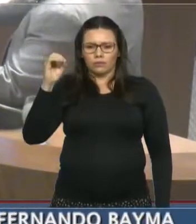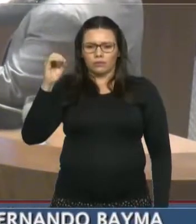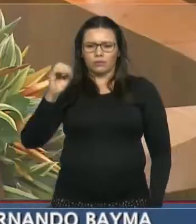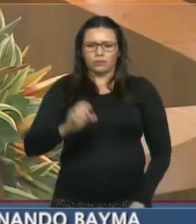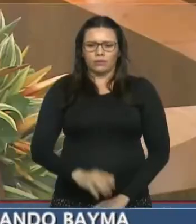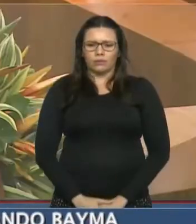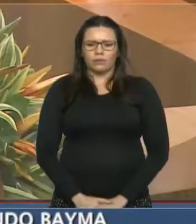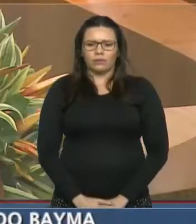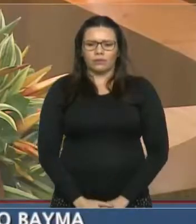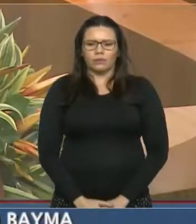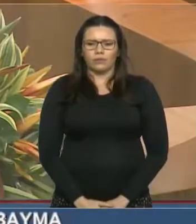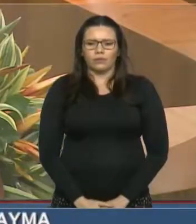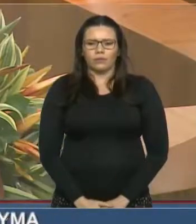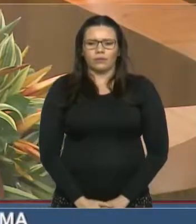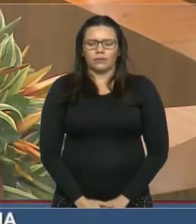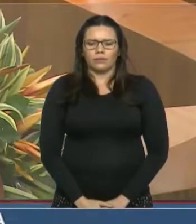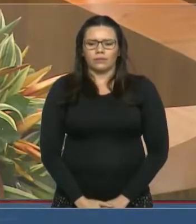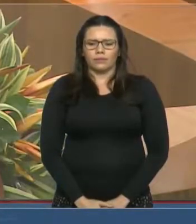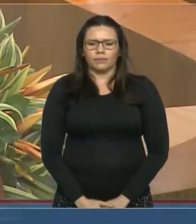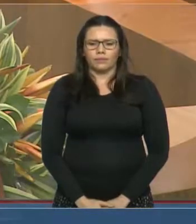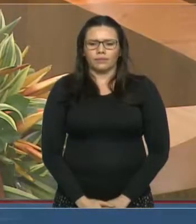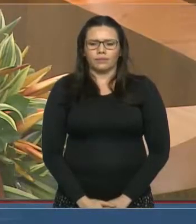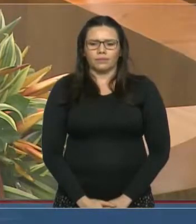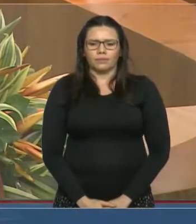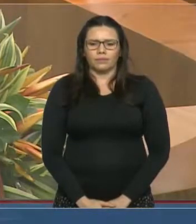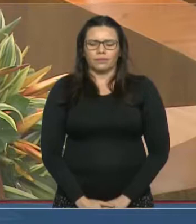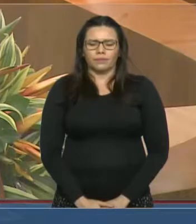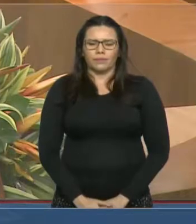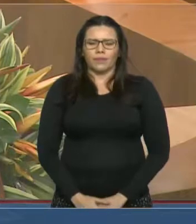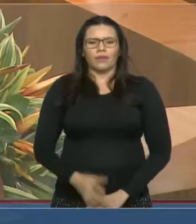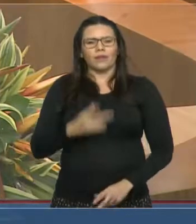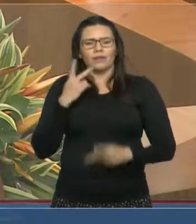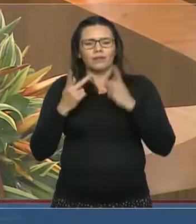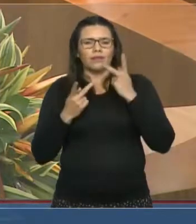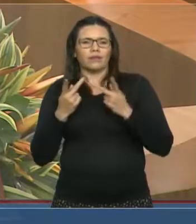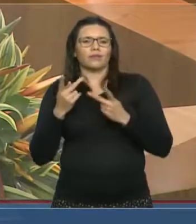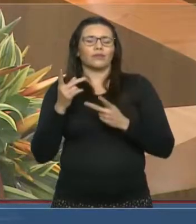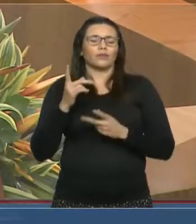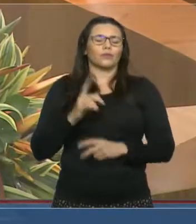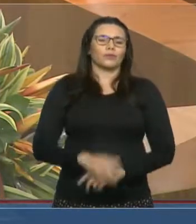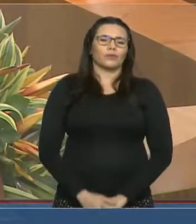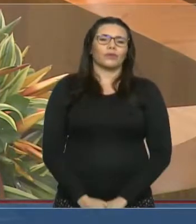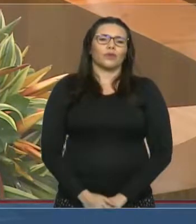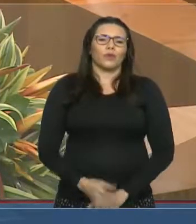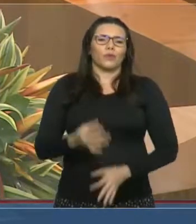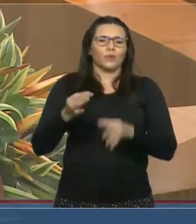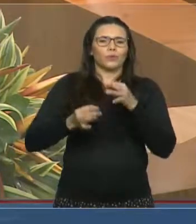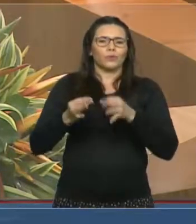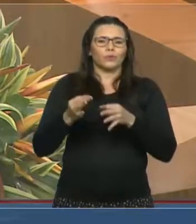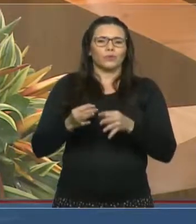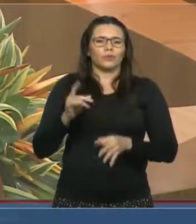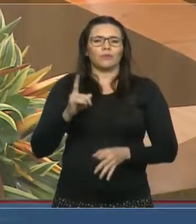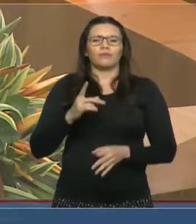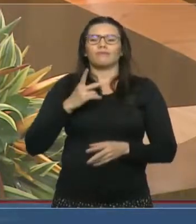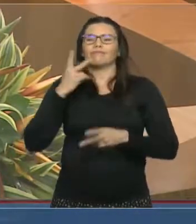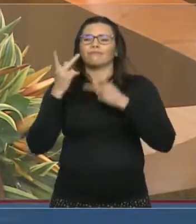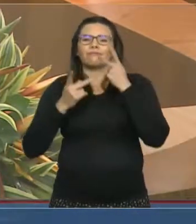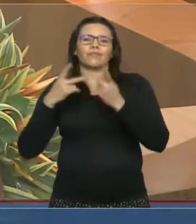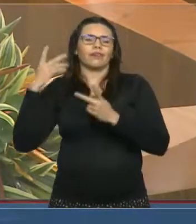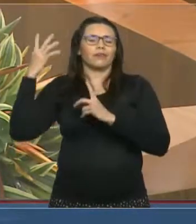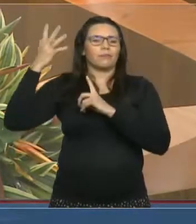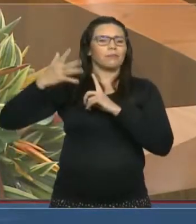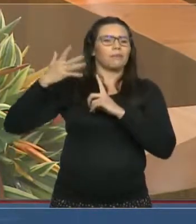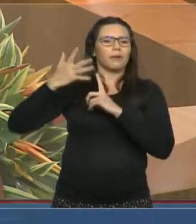magistrado não discursa, ele sentencia, ainda mais nos tempos passados. Eu apenas estou